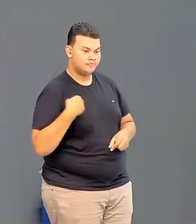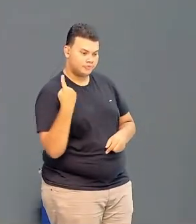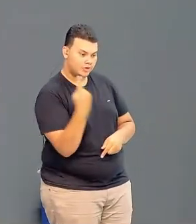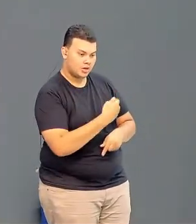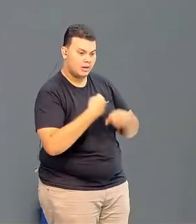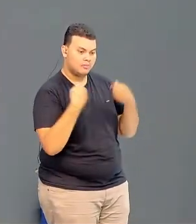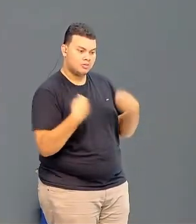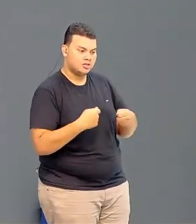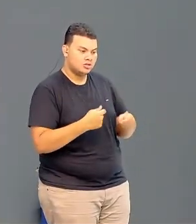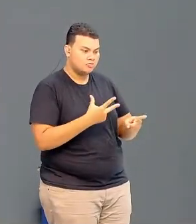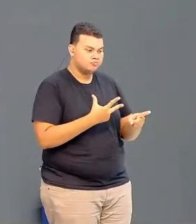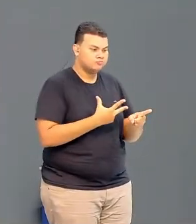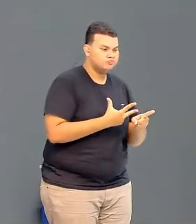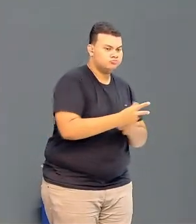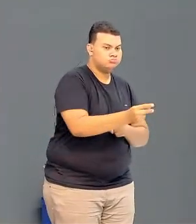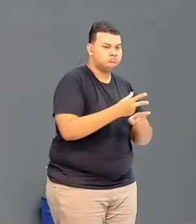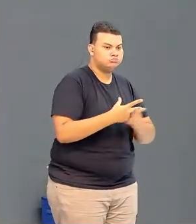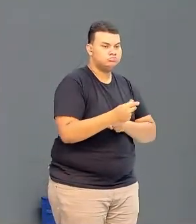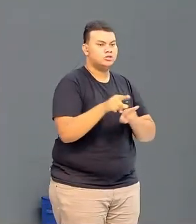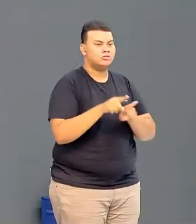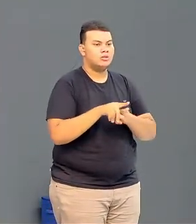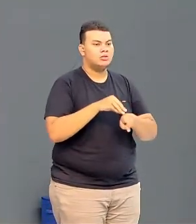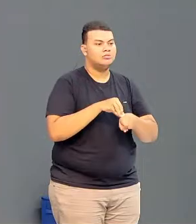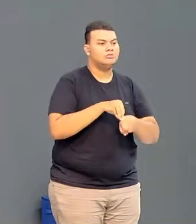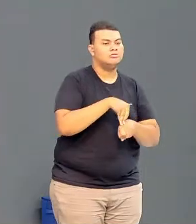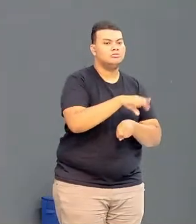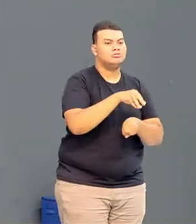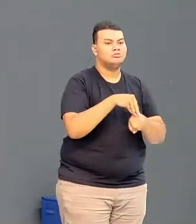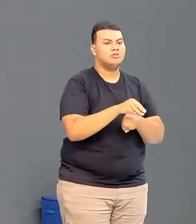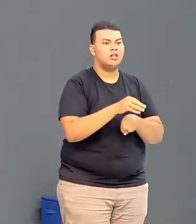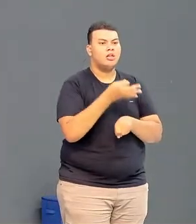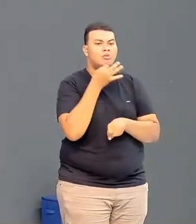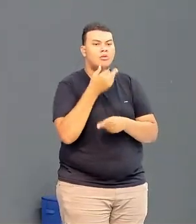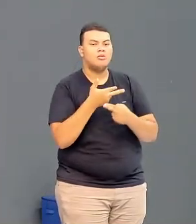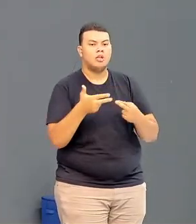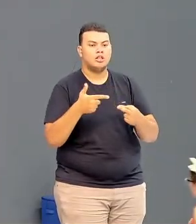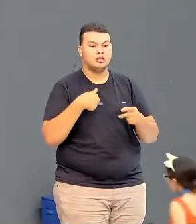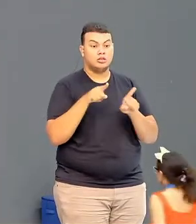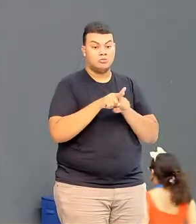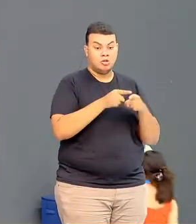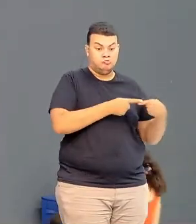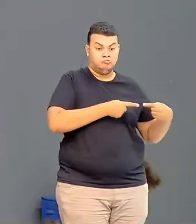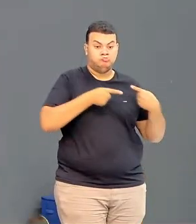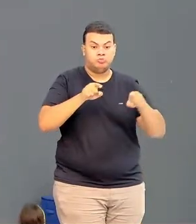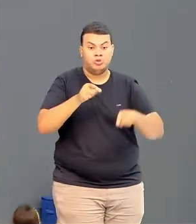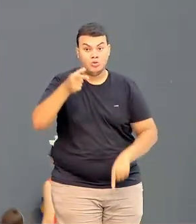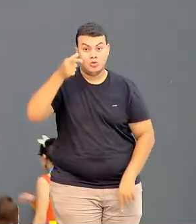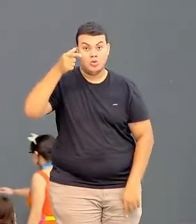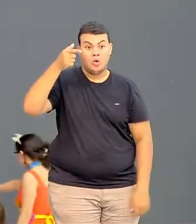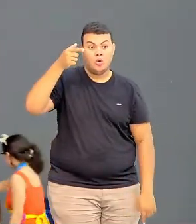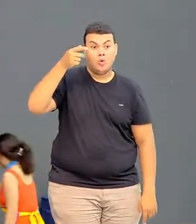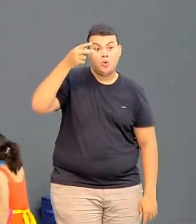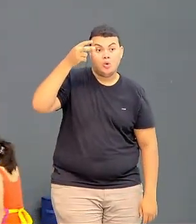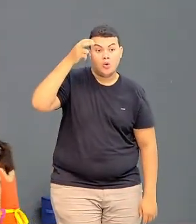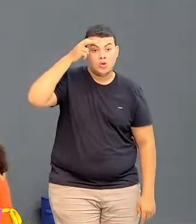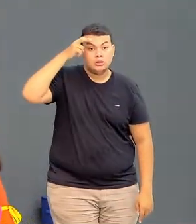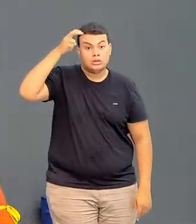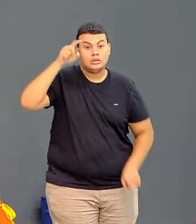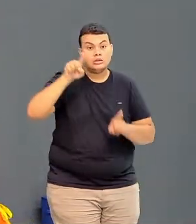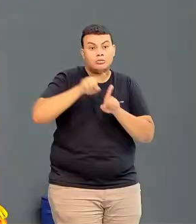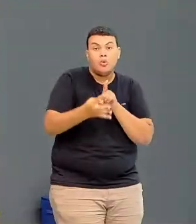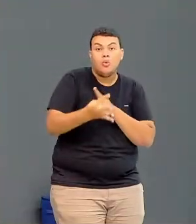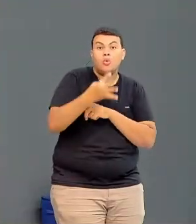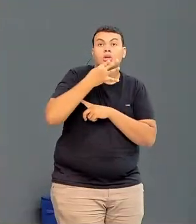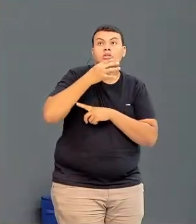precisa destruir os argumentos e toda pretensão que se levanta contra o conhecimento de Deus e levar o